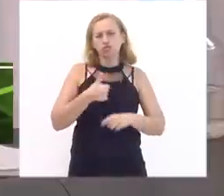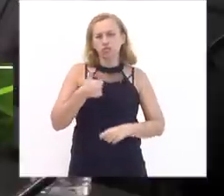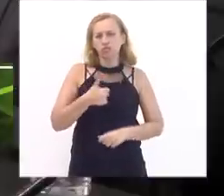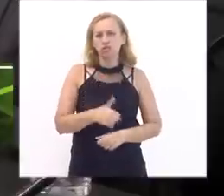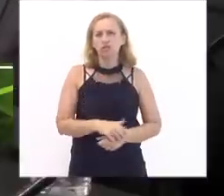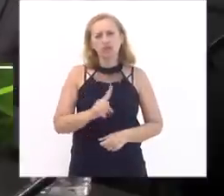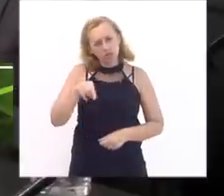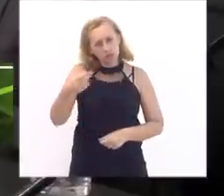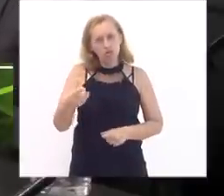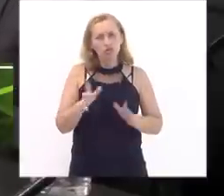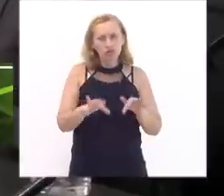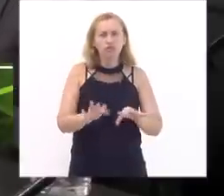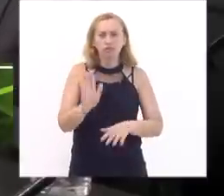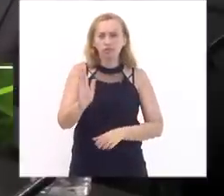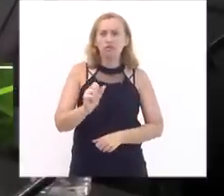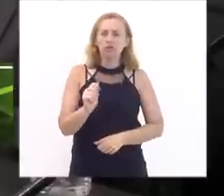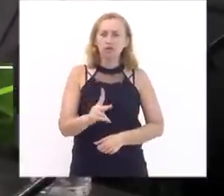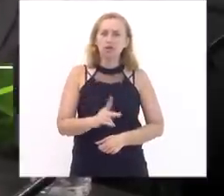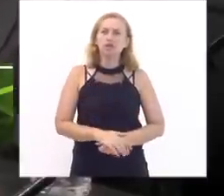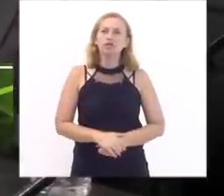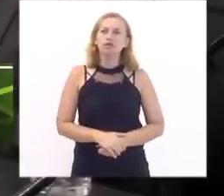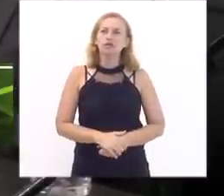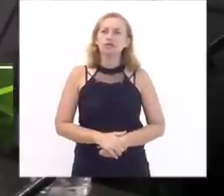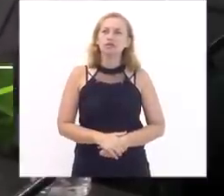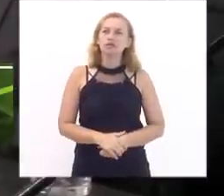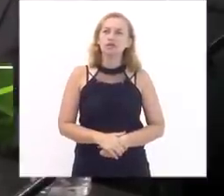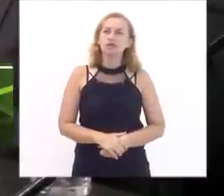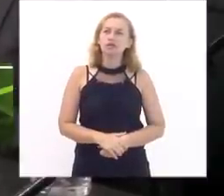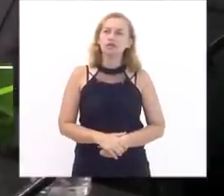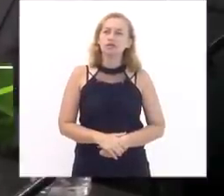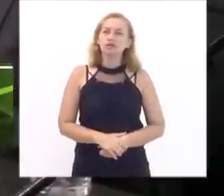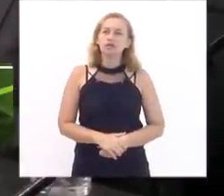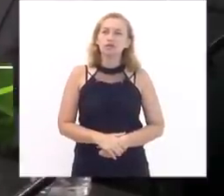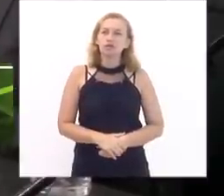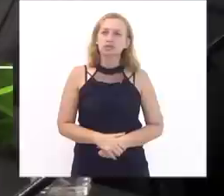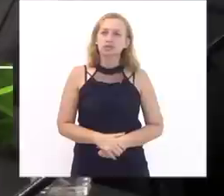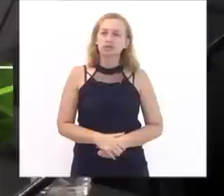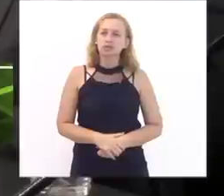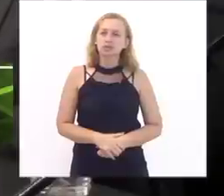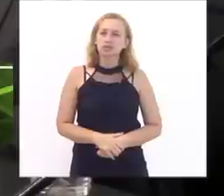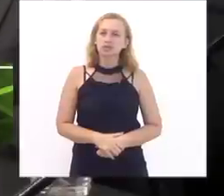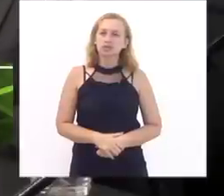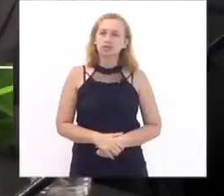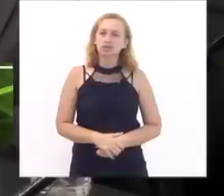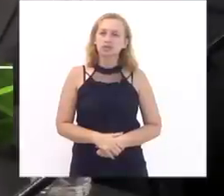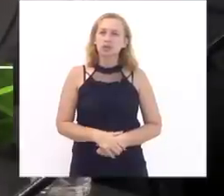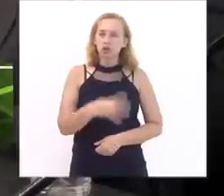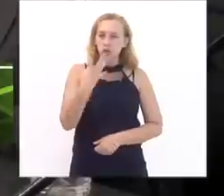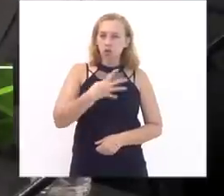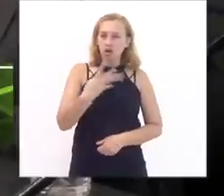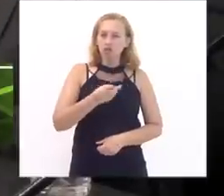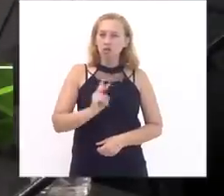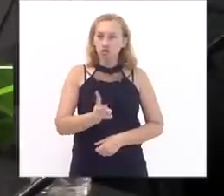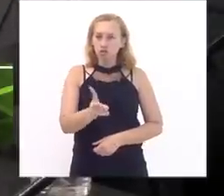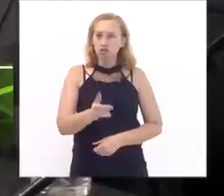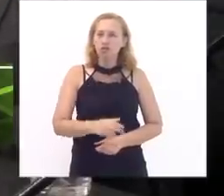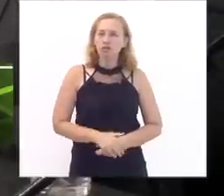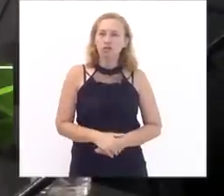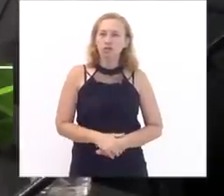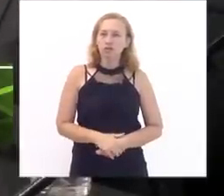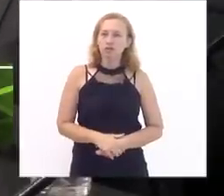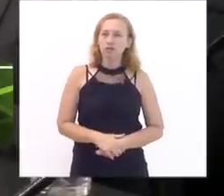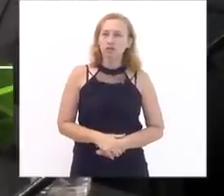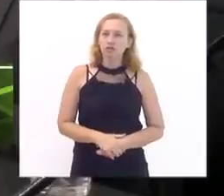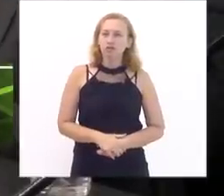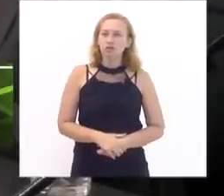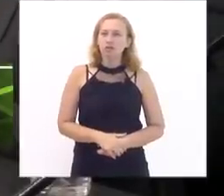Você quer, mas você é só, fazendo, ao final. Ok. Vamos embora. Vamos. Manter o quarto, manter, senhor presidente. O coração